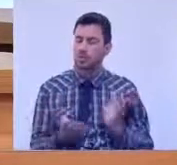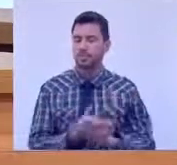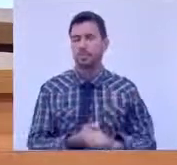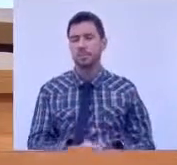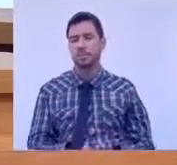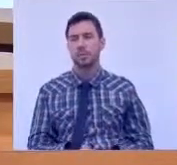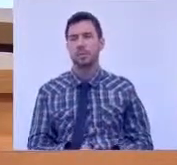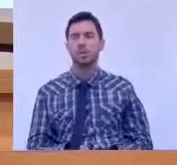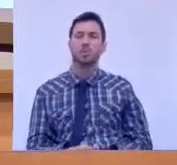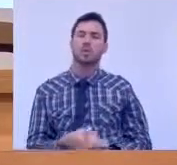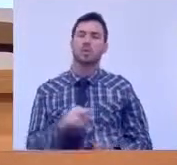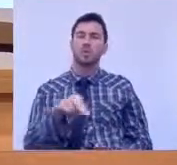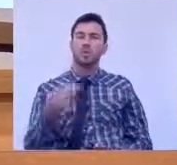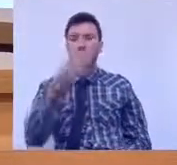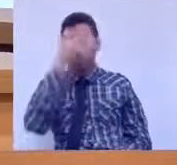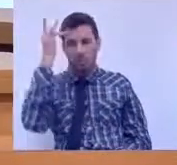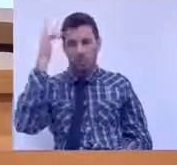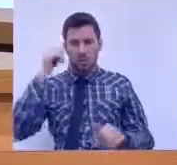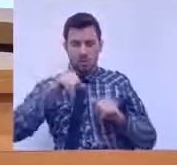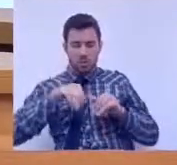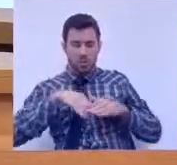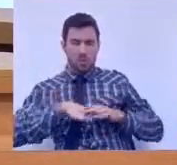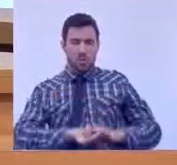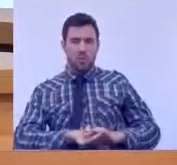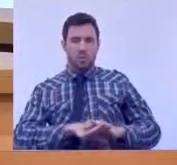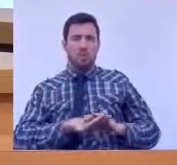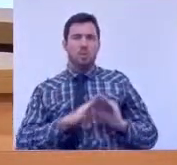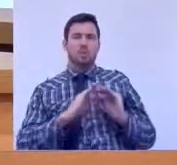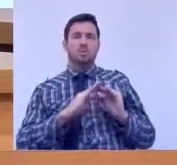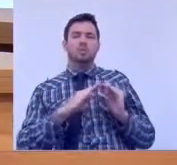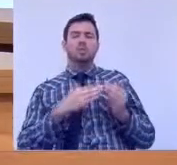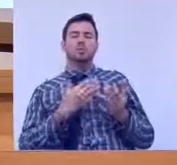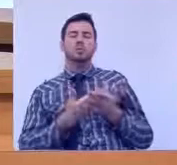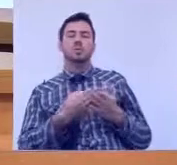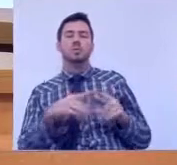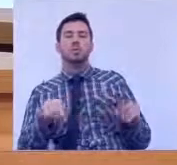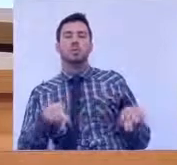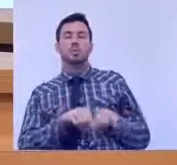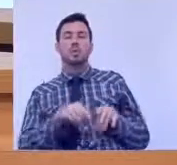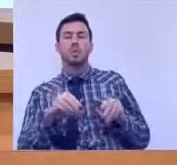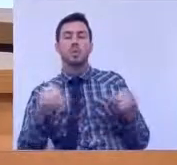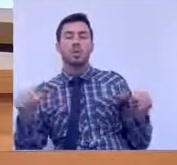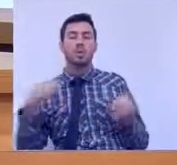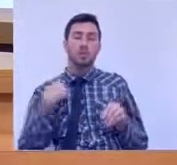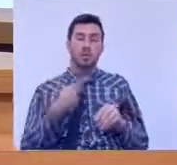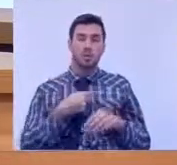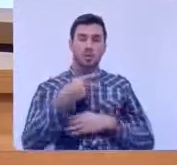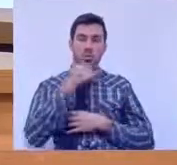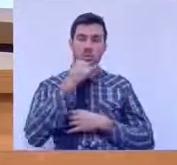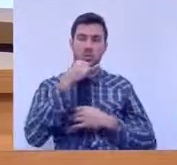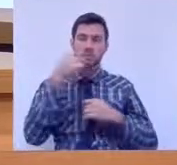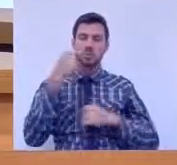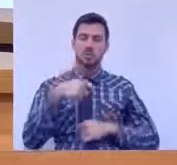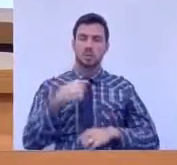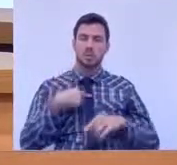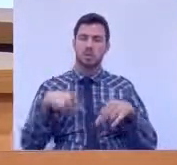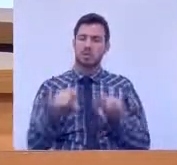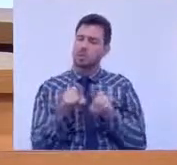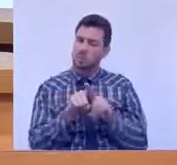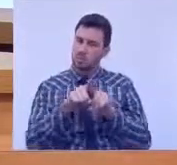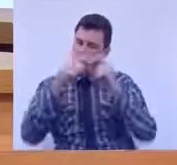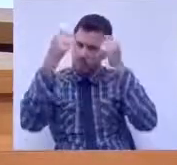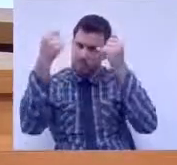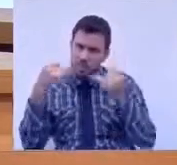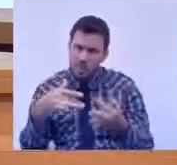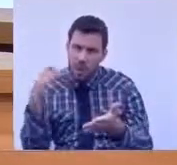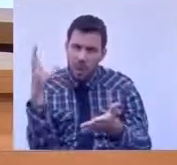A pessoa fica escondida no terreno e está abordando gente dentro desse condomínio. Então, eu estarei cobrando também do secretário de obras para que inicie